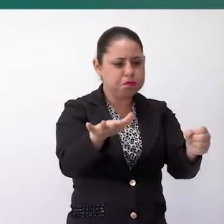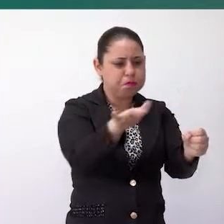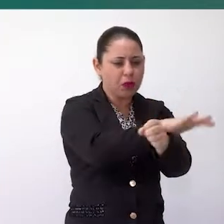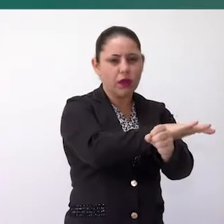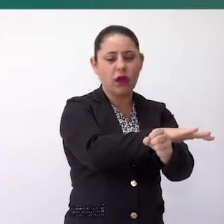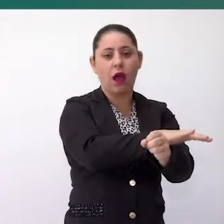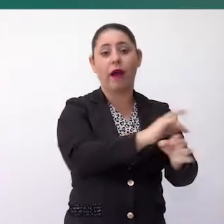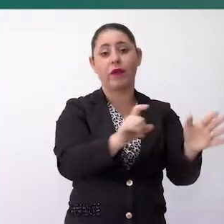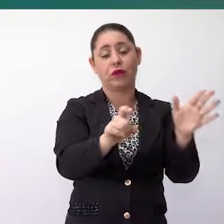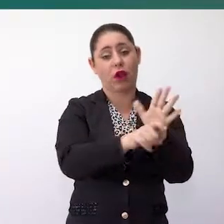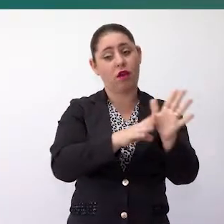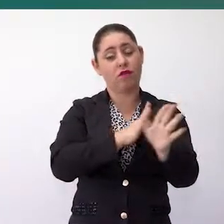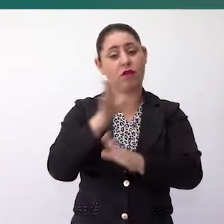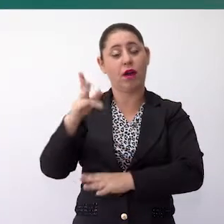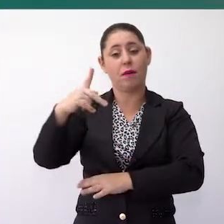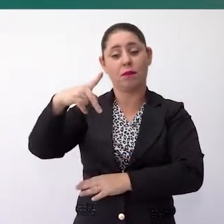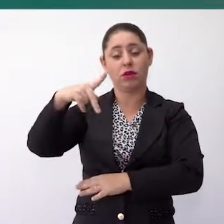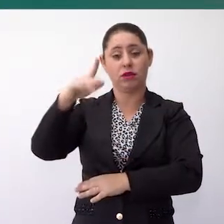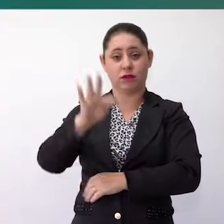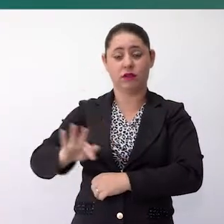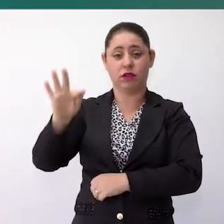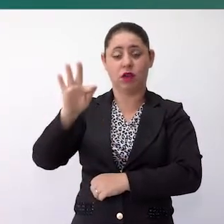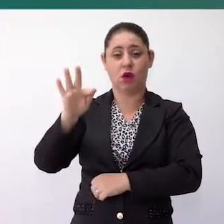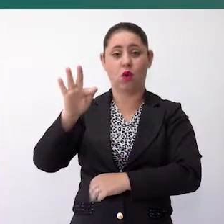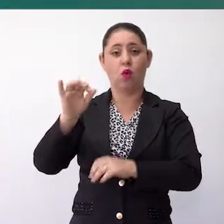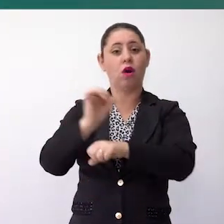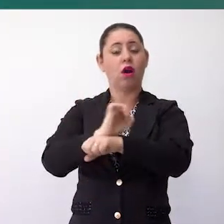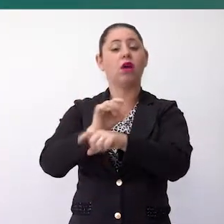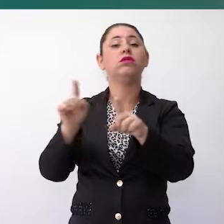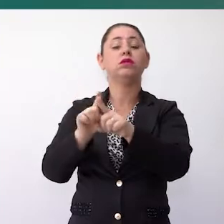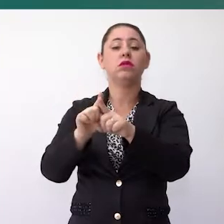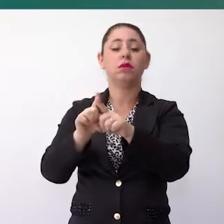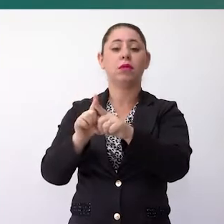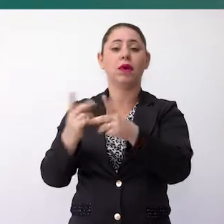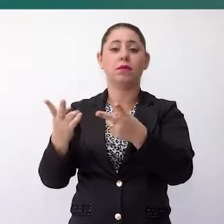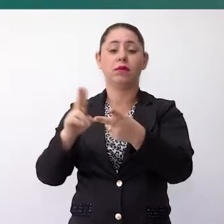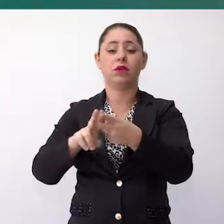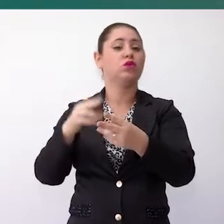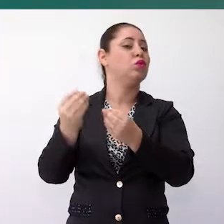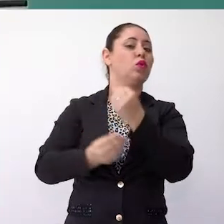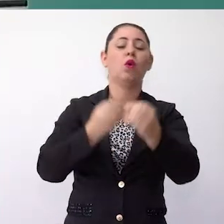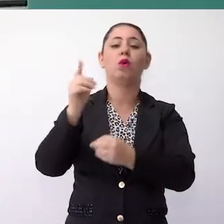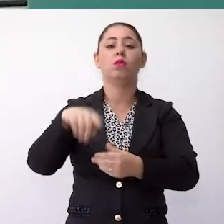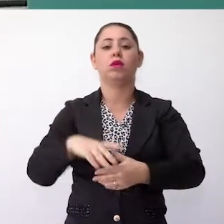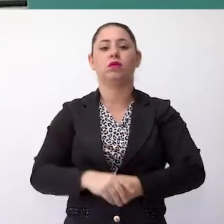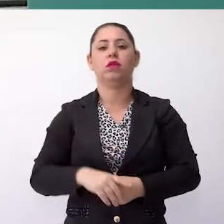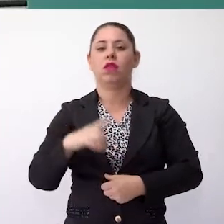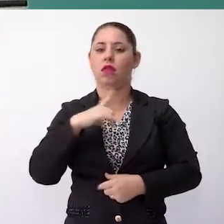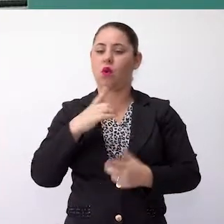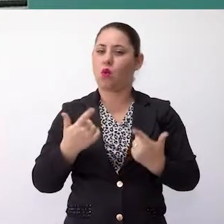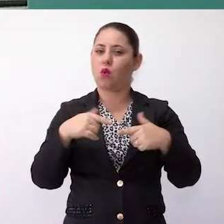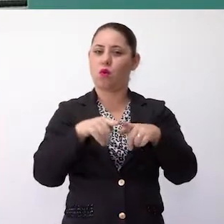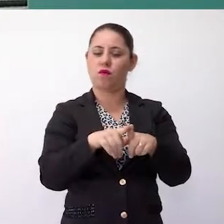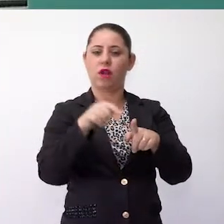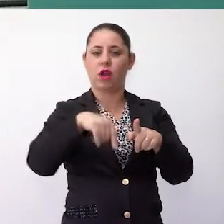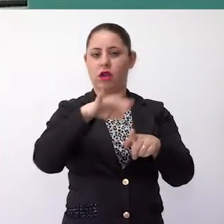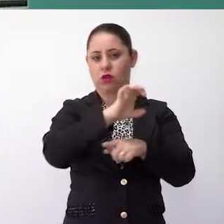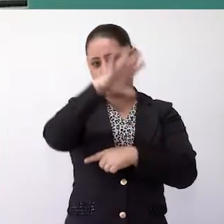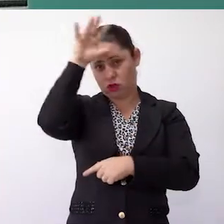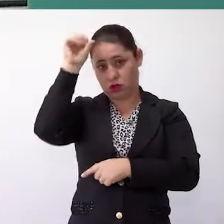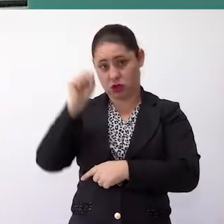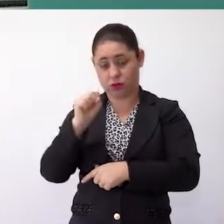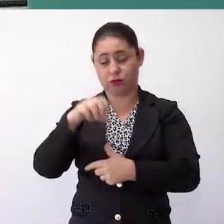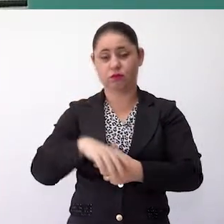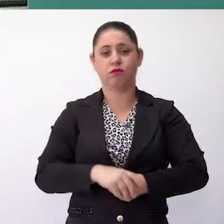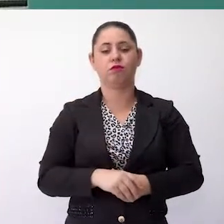Essas drogas vão para a Polícia Federal e o carro também é apreendido? Como é que funciona? Nós temos uma diferença, nós temos um convênio aqui no Mato Grosso do